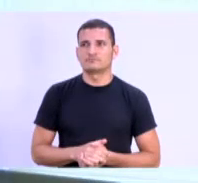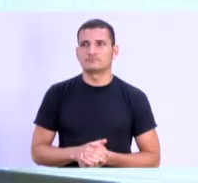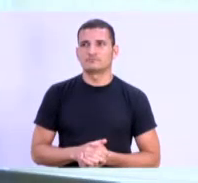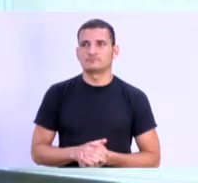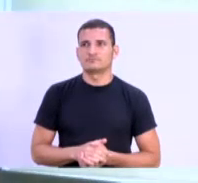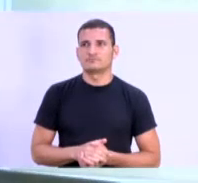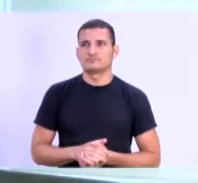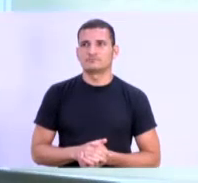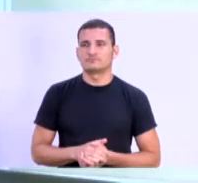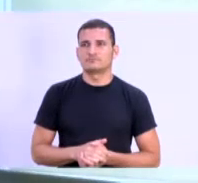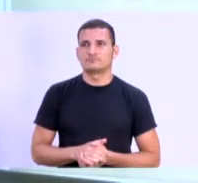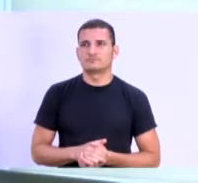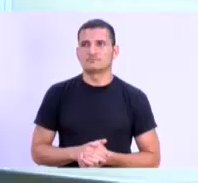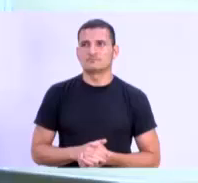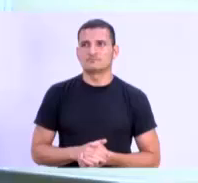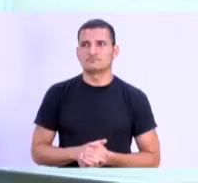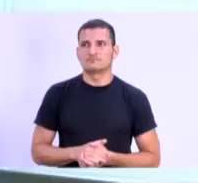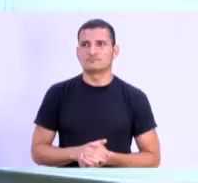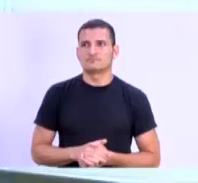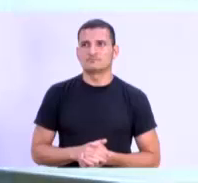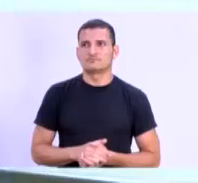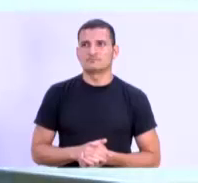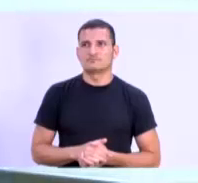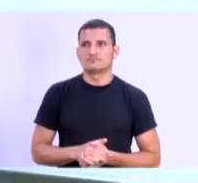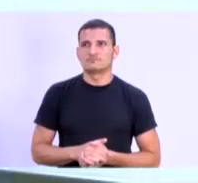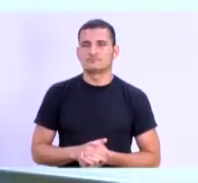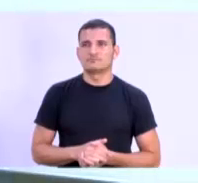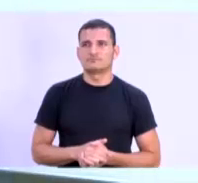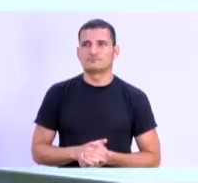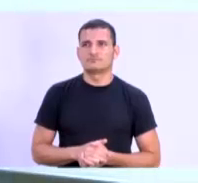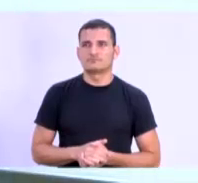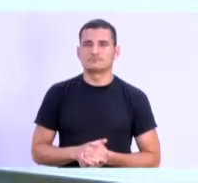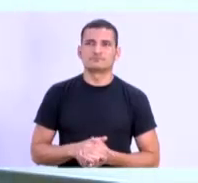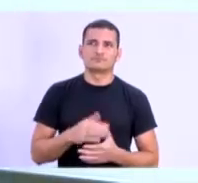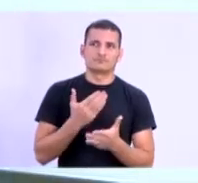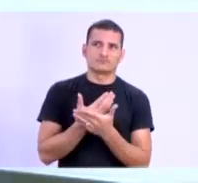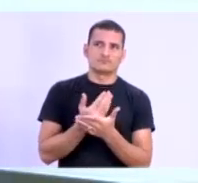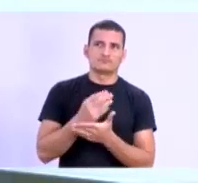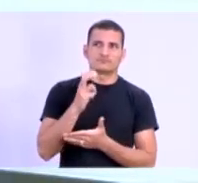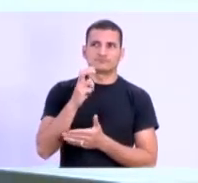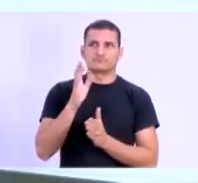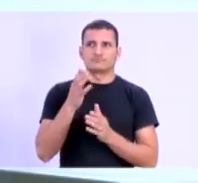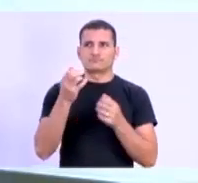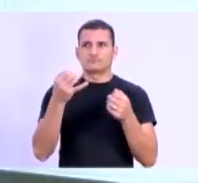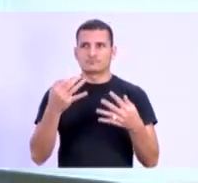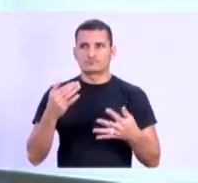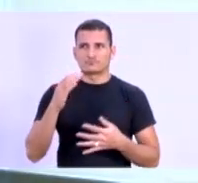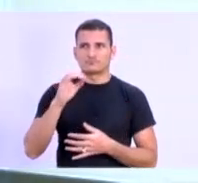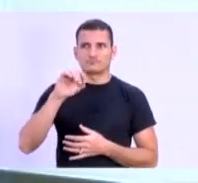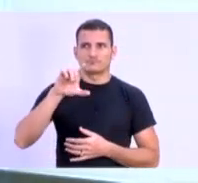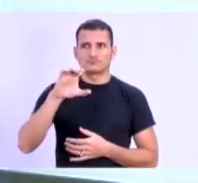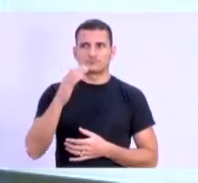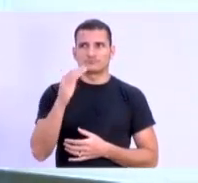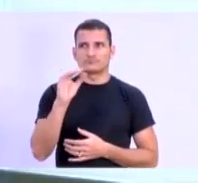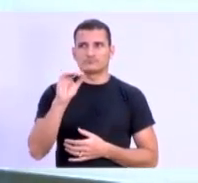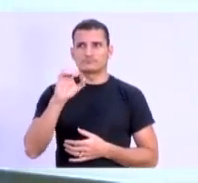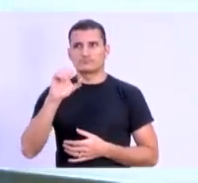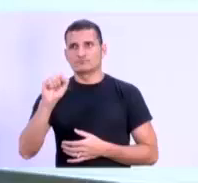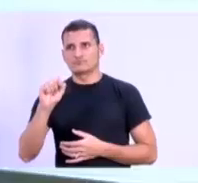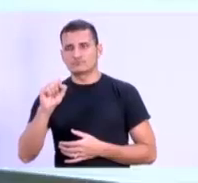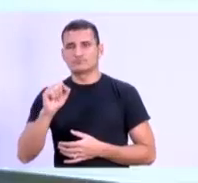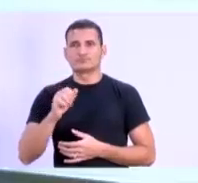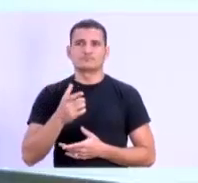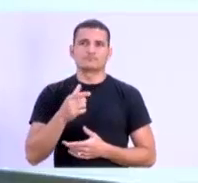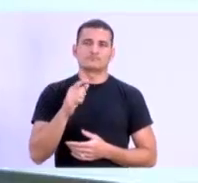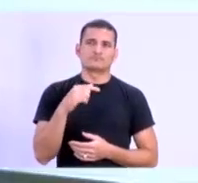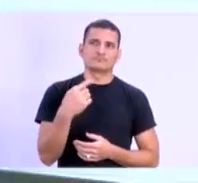Ok. E na nossa última aula, aula 5, a gente falou de coleções. Geralmente a gente não trabalha com uma única